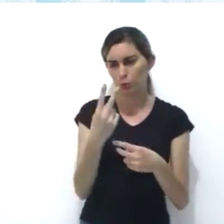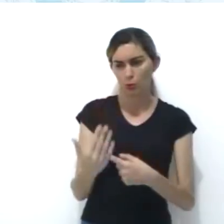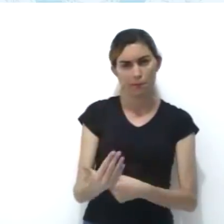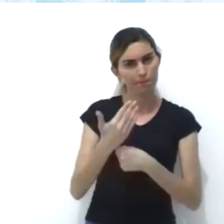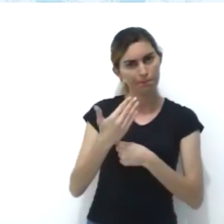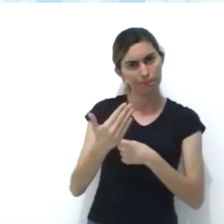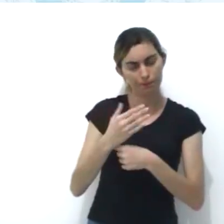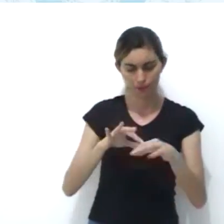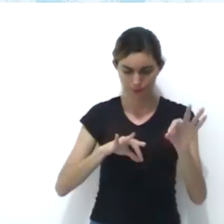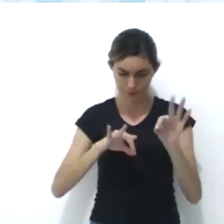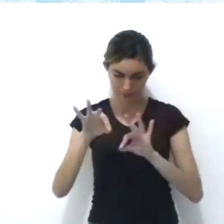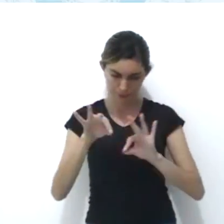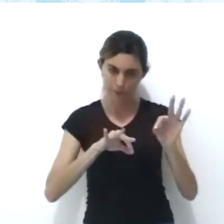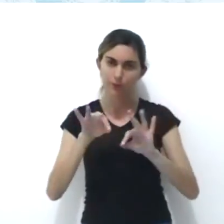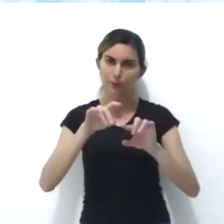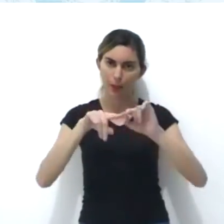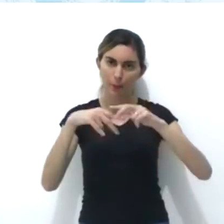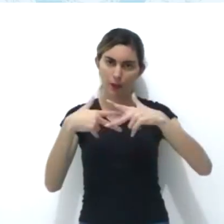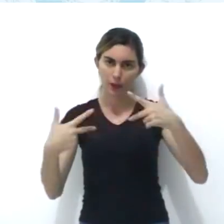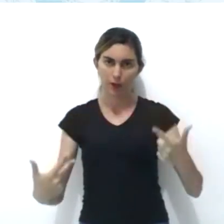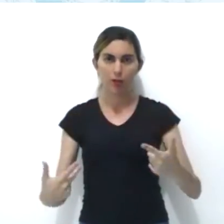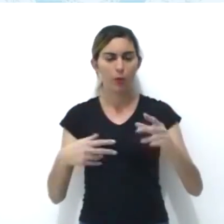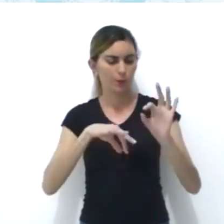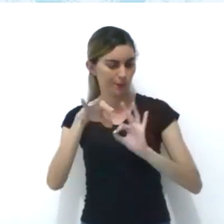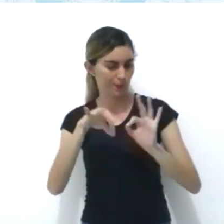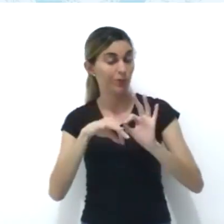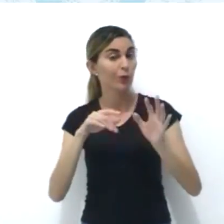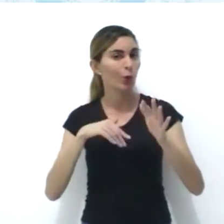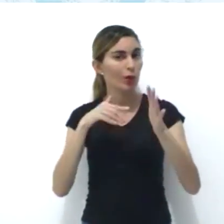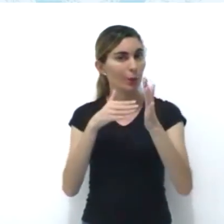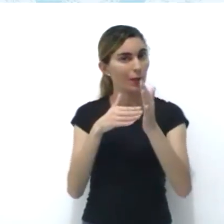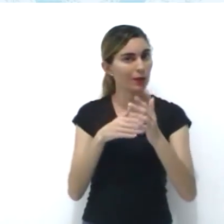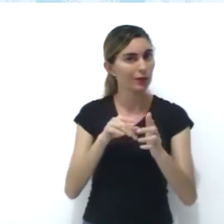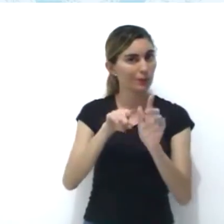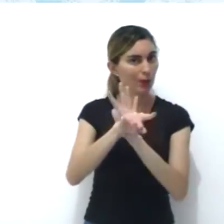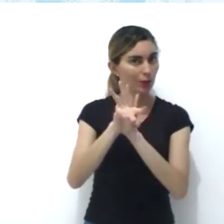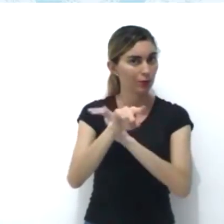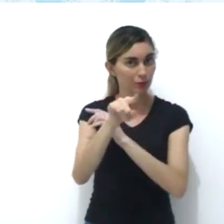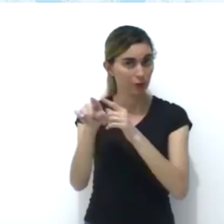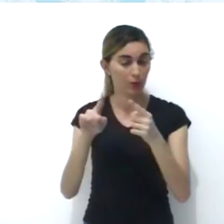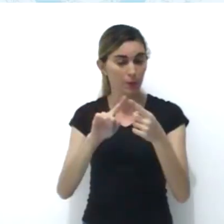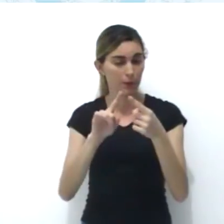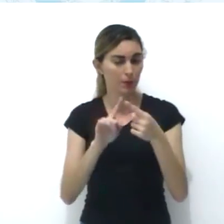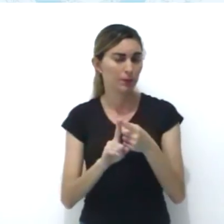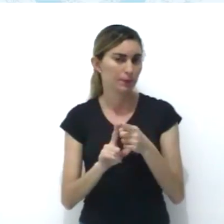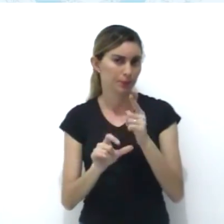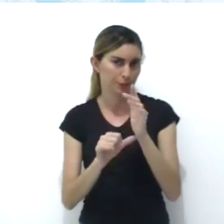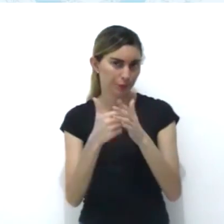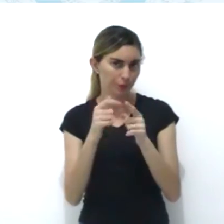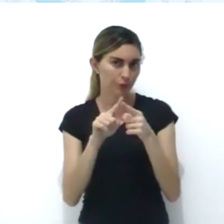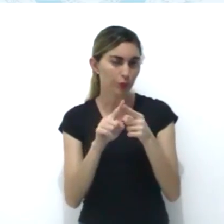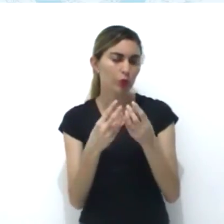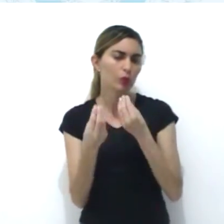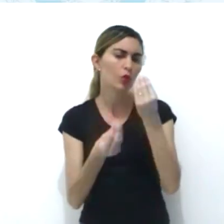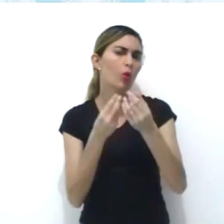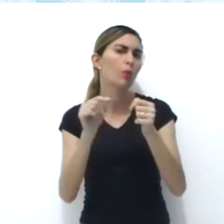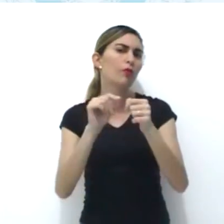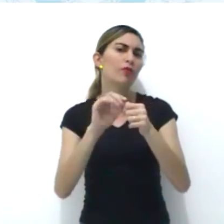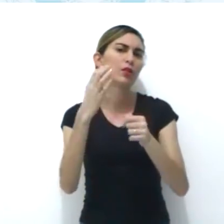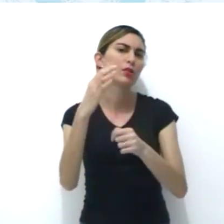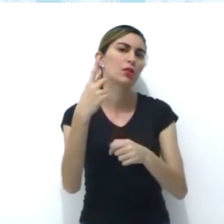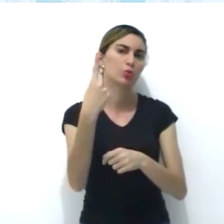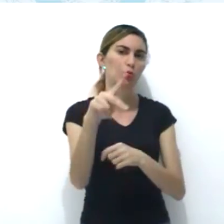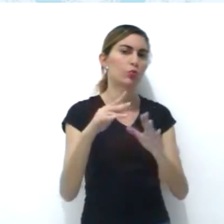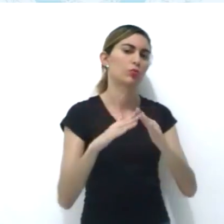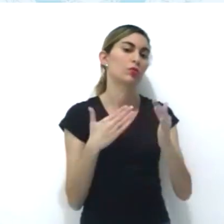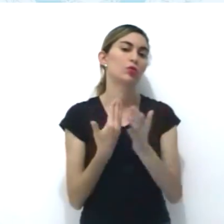Germana, que me ajudaram a fomentar essa aula e especialmente esse desafio para vocês. Primeiro desafio, como se